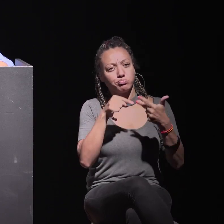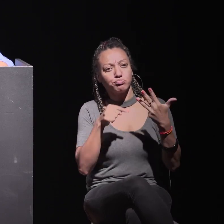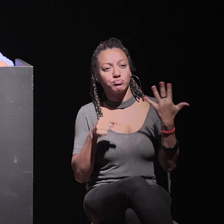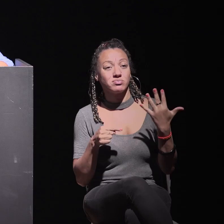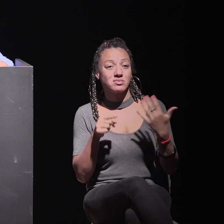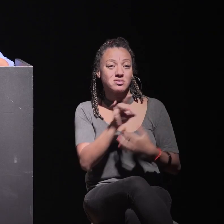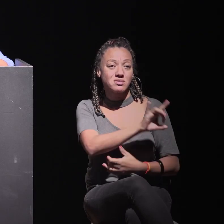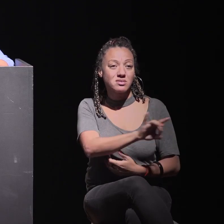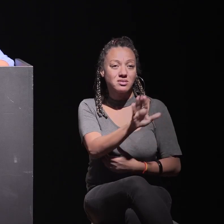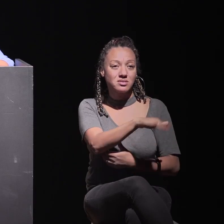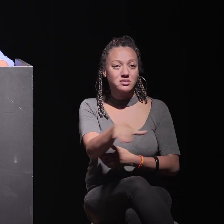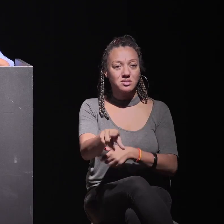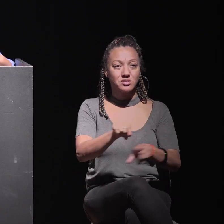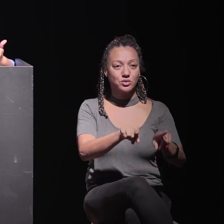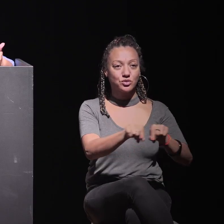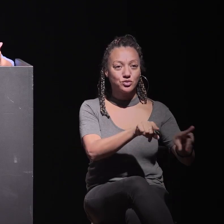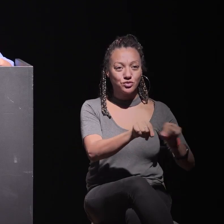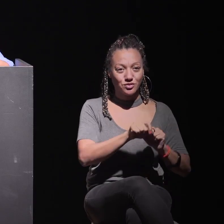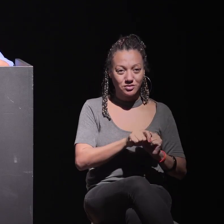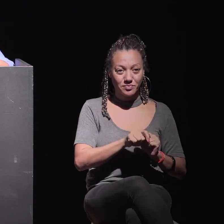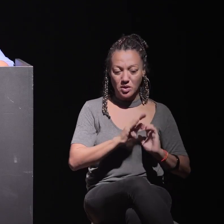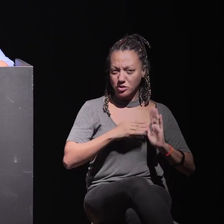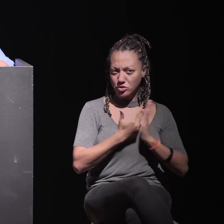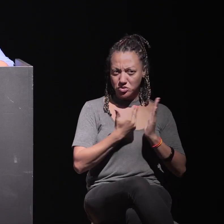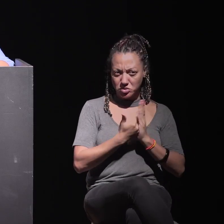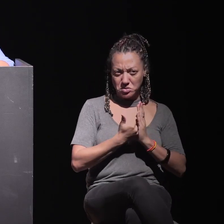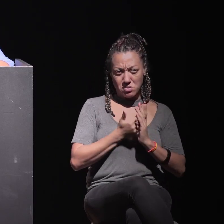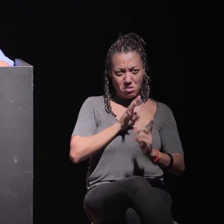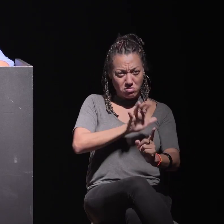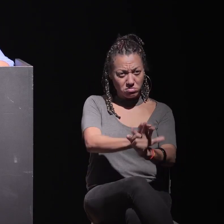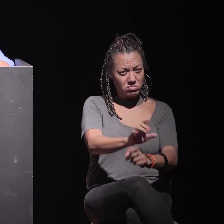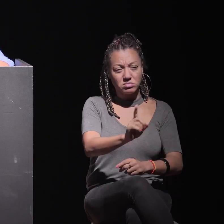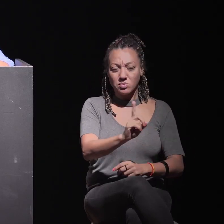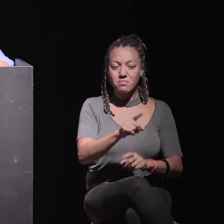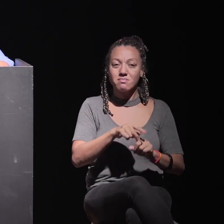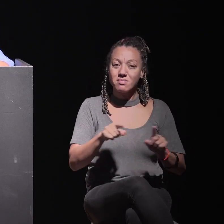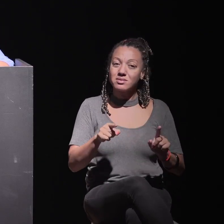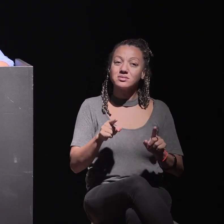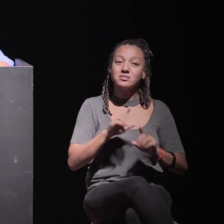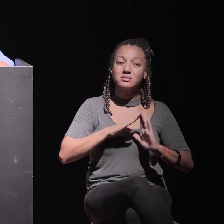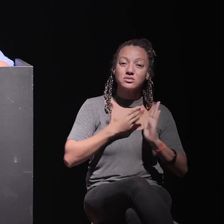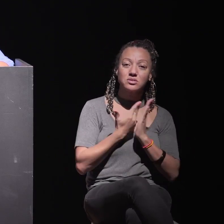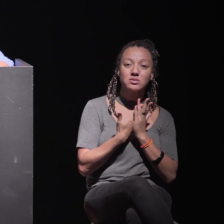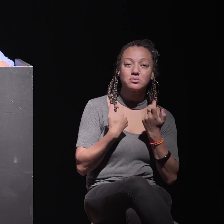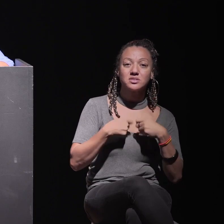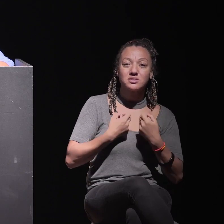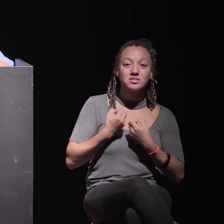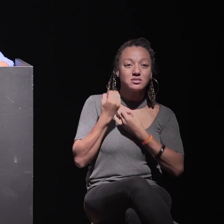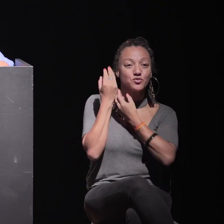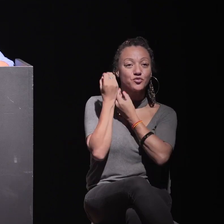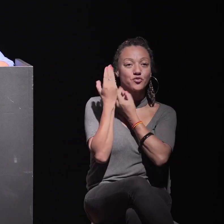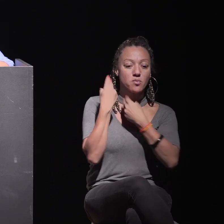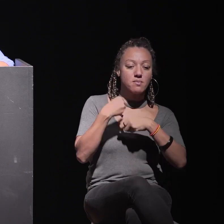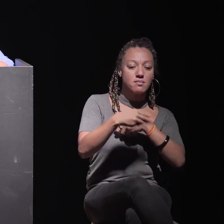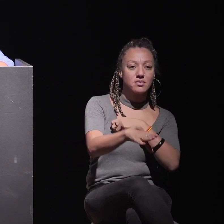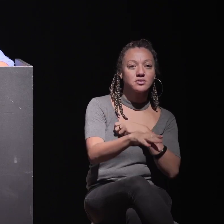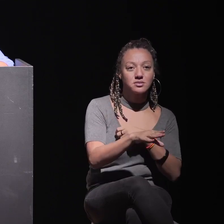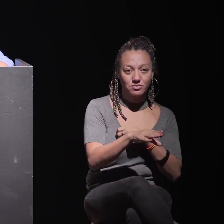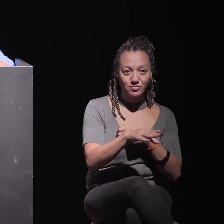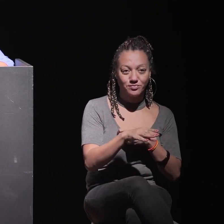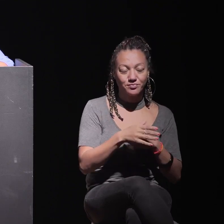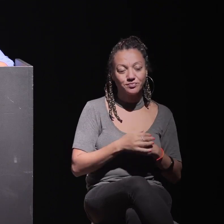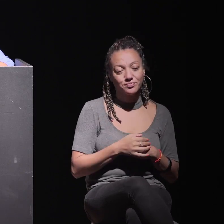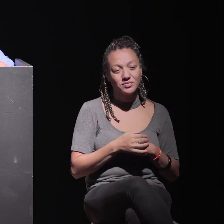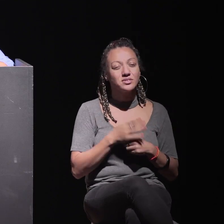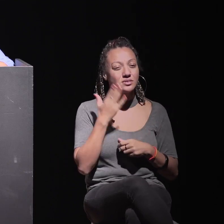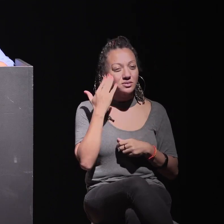definir isso, mas ela precisa ter acesso. A gente precisa perceber que, muitas vezes, nas aulas de educação física, lá